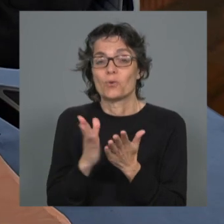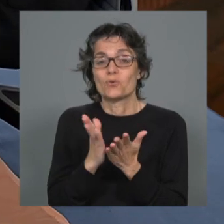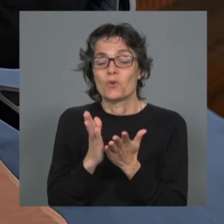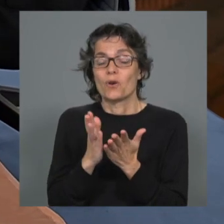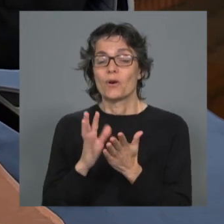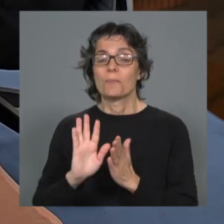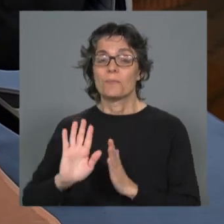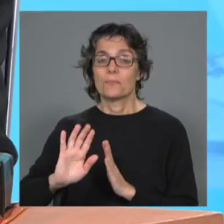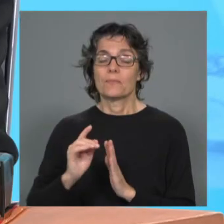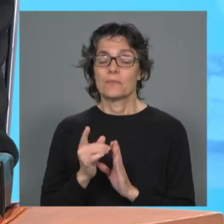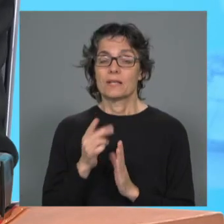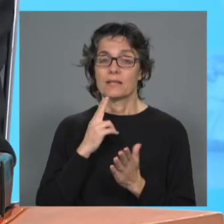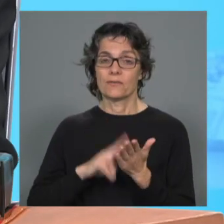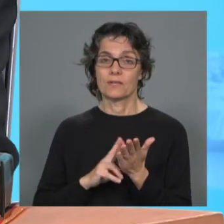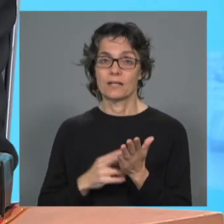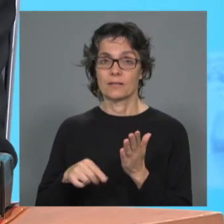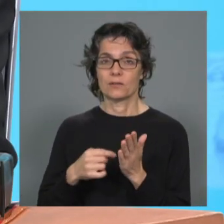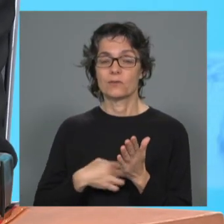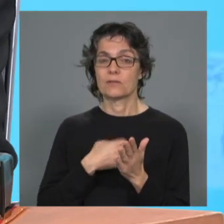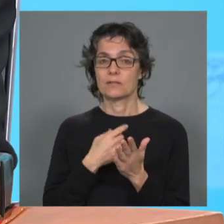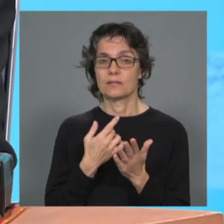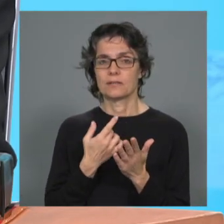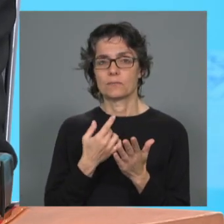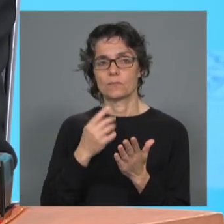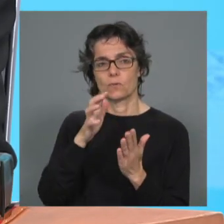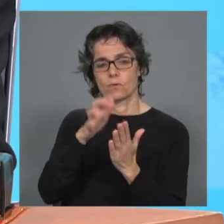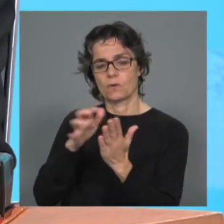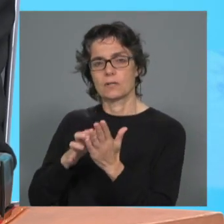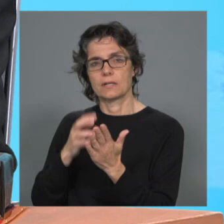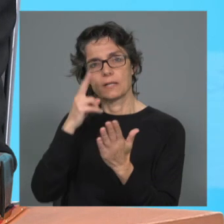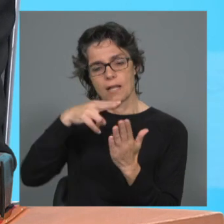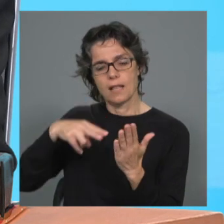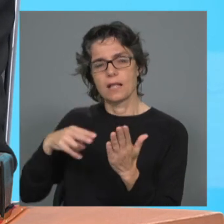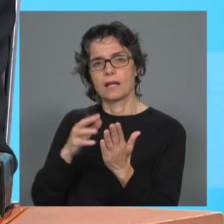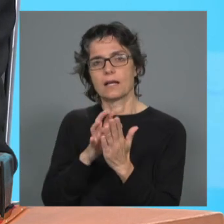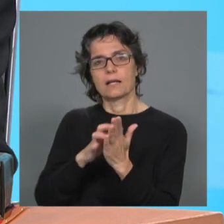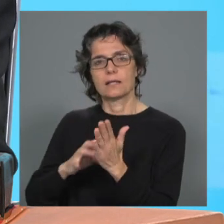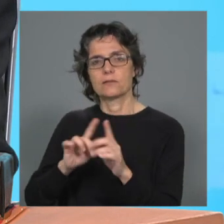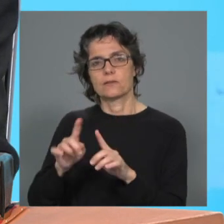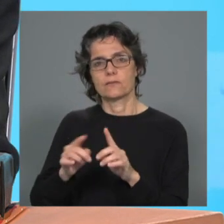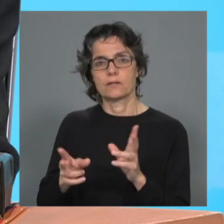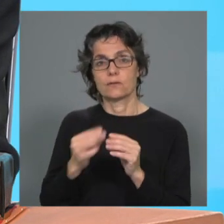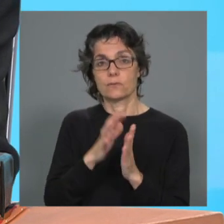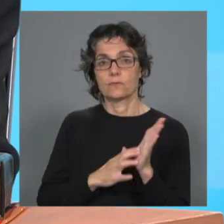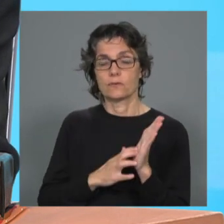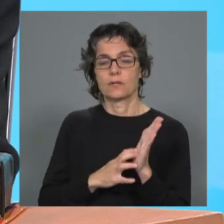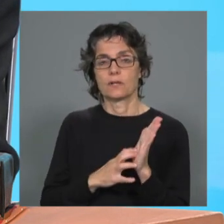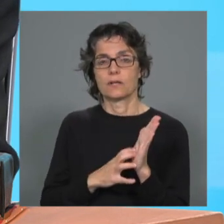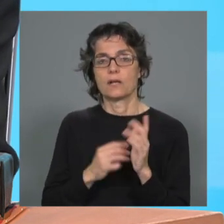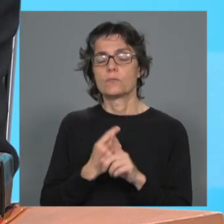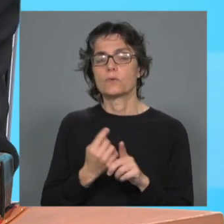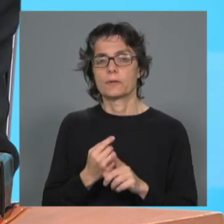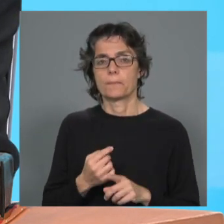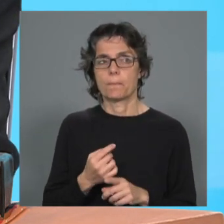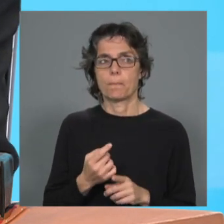está muito presente em muitos textos do Novo Testamento e é importante, porque nós não temos, ou